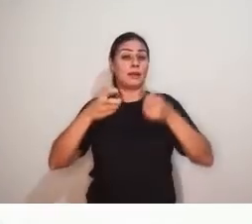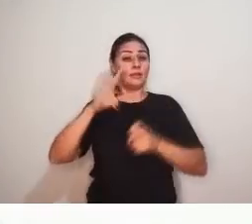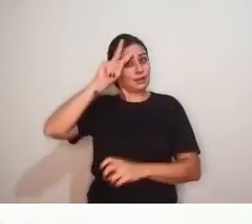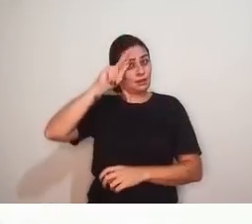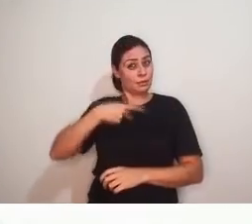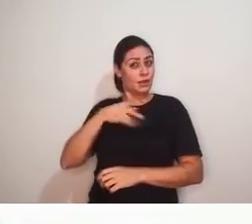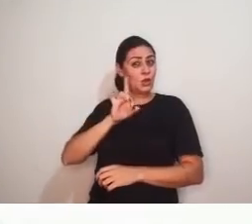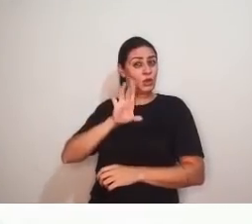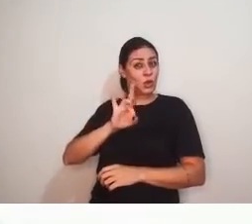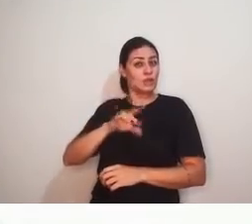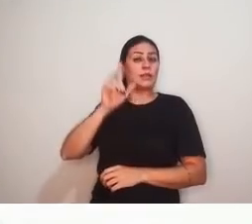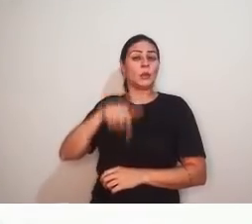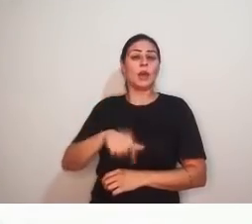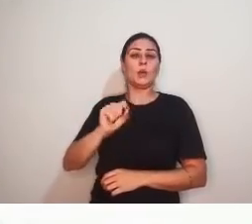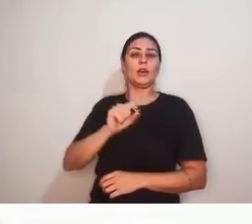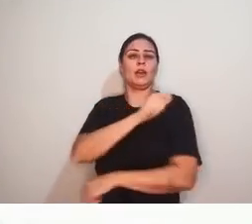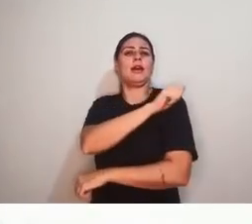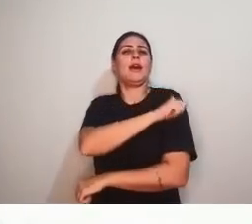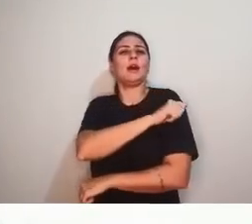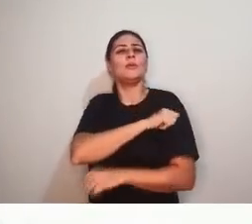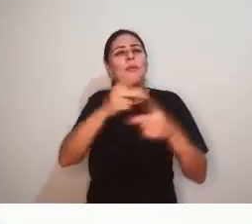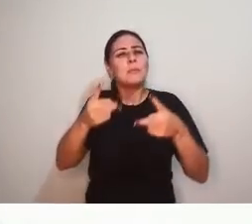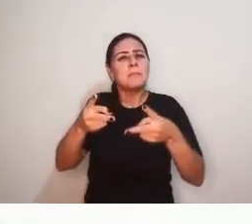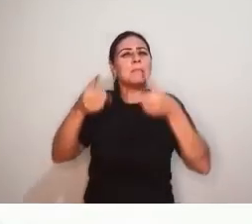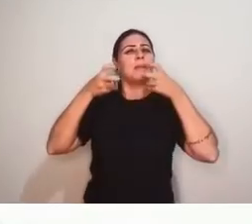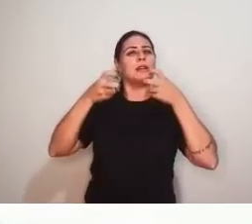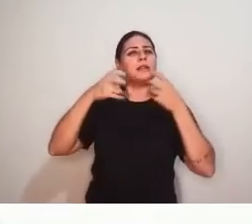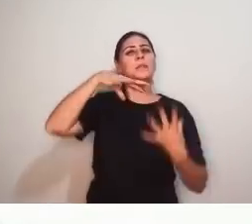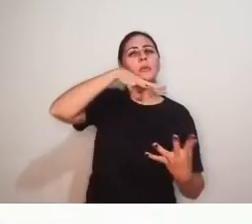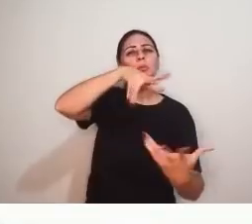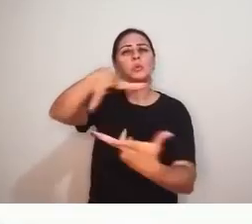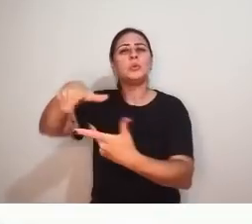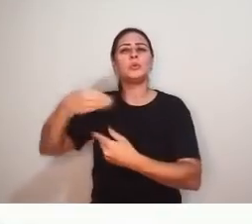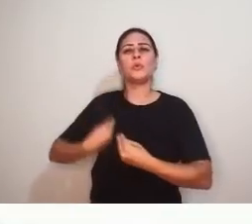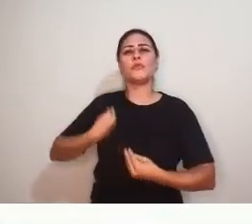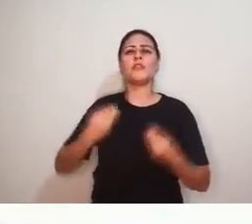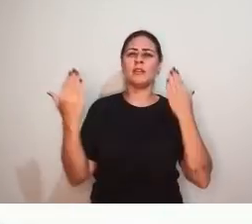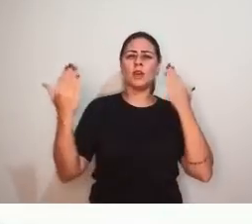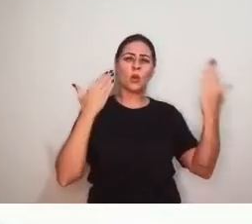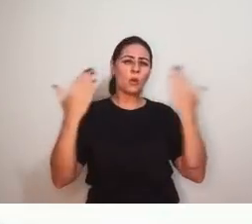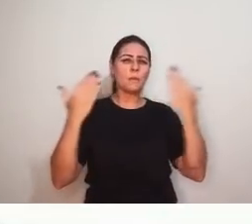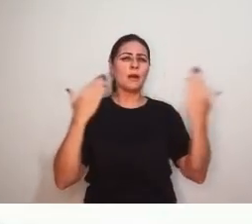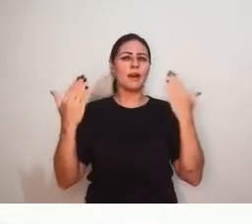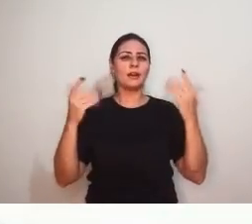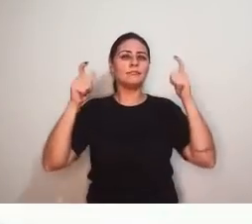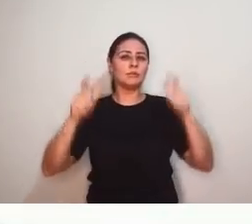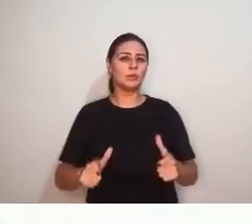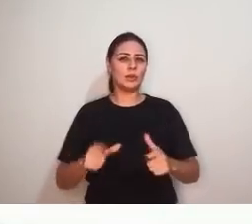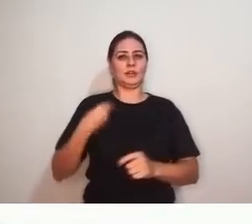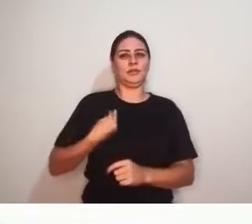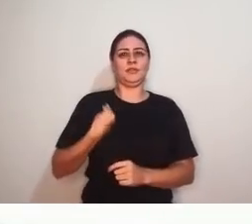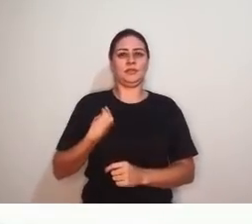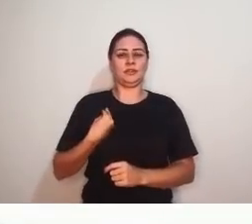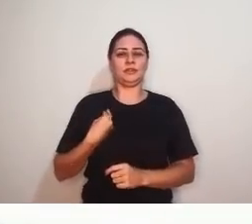ele perceber isso de forma autônoma e vou mobilizar toda a energia dele para que ele perceba isso no mundo onde ele vive, no